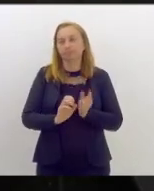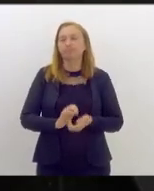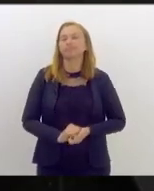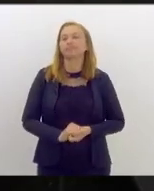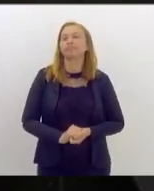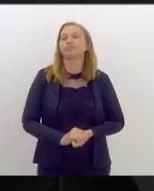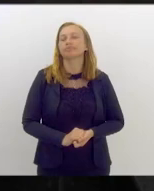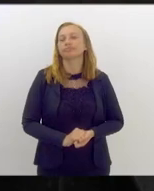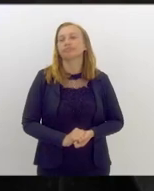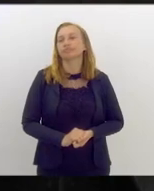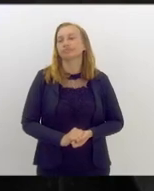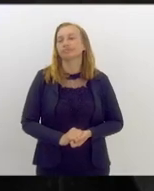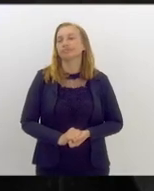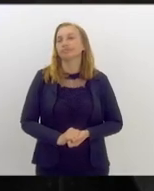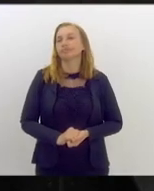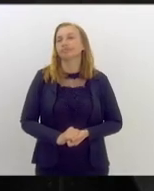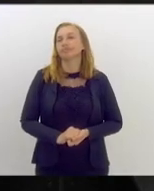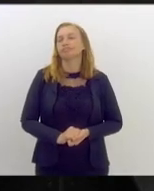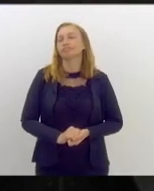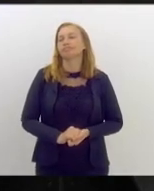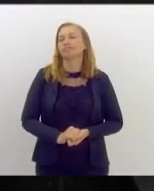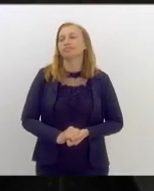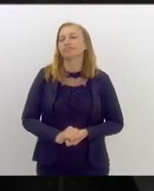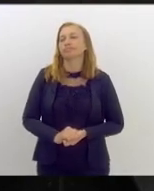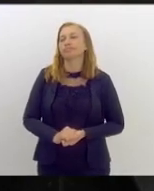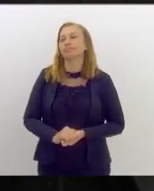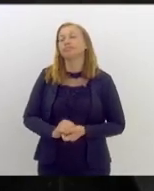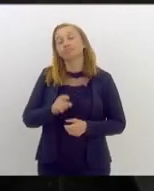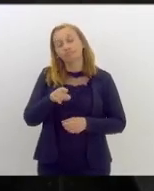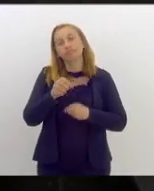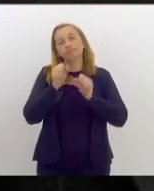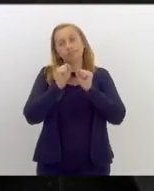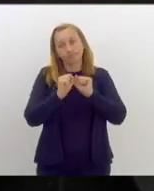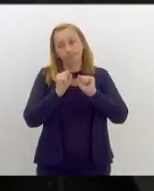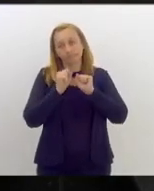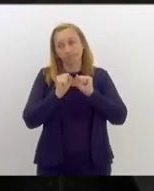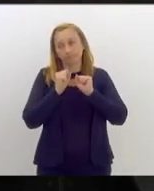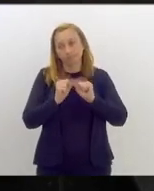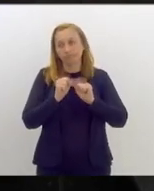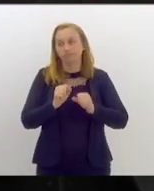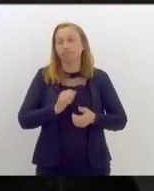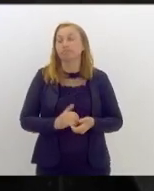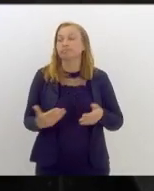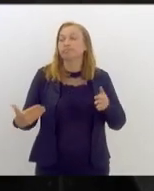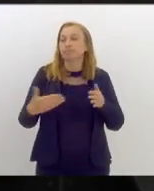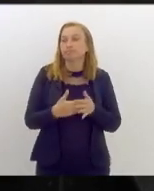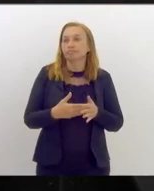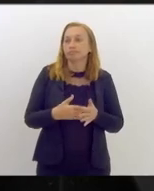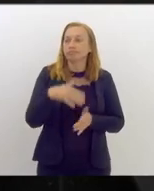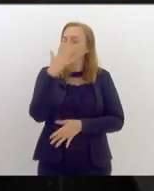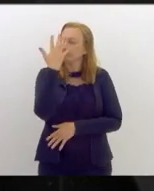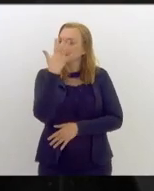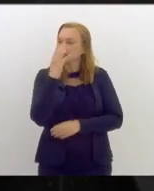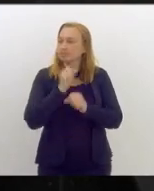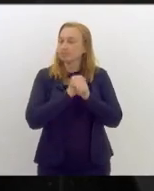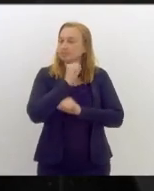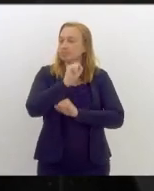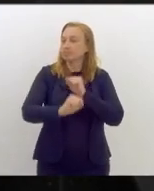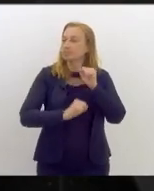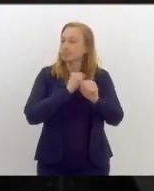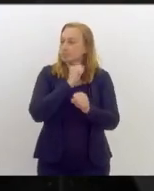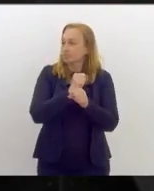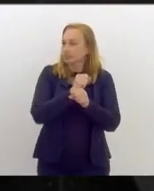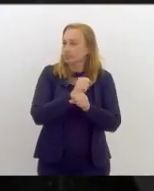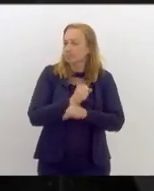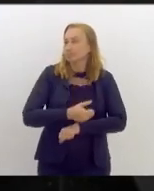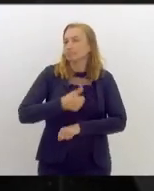dizer que ainda ele poderá até Fevereiro do ano que vem primeiro